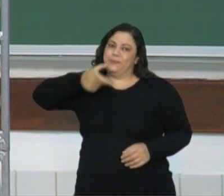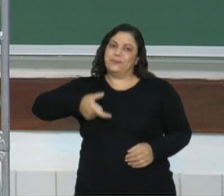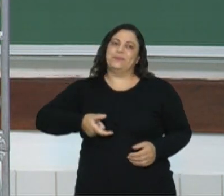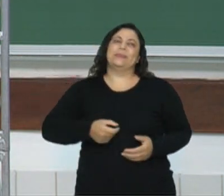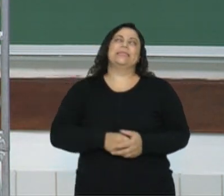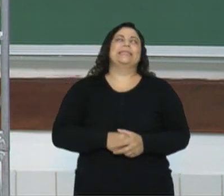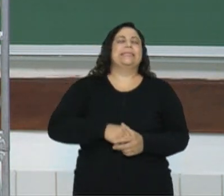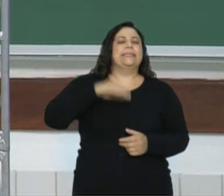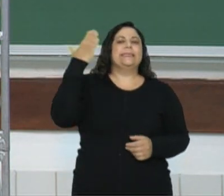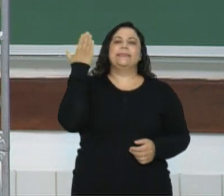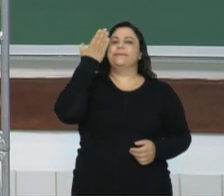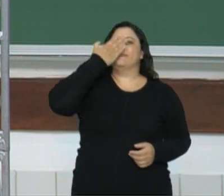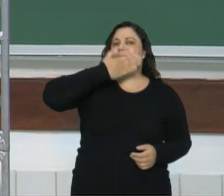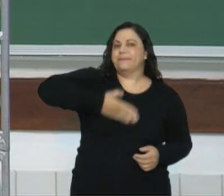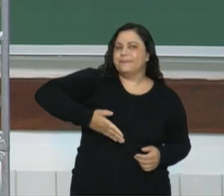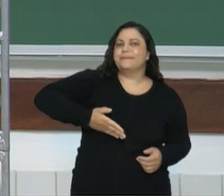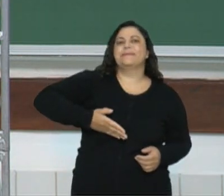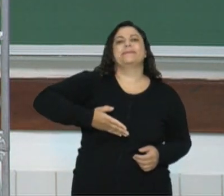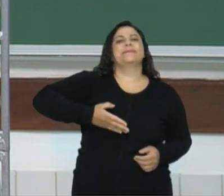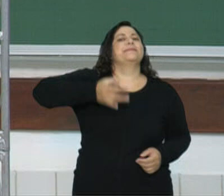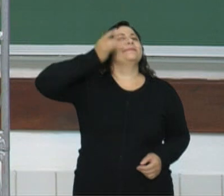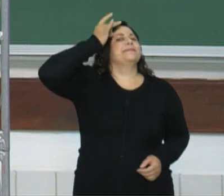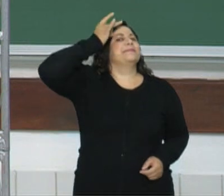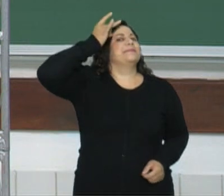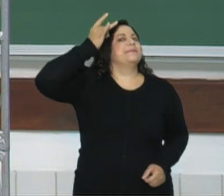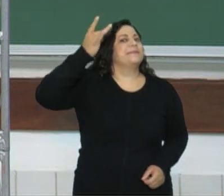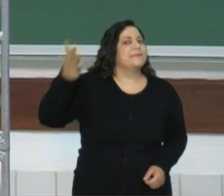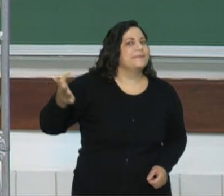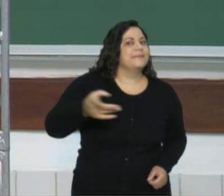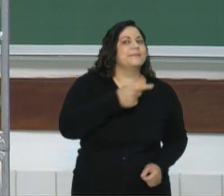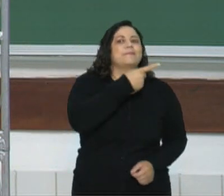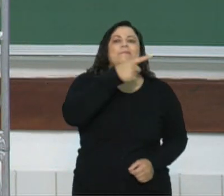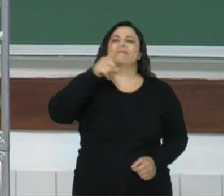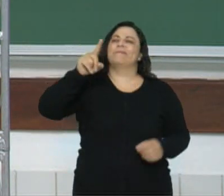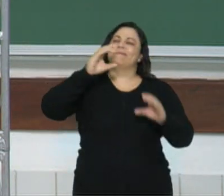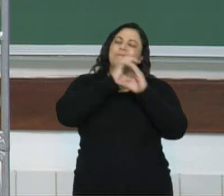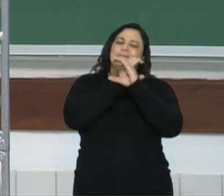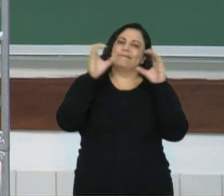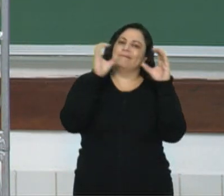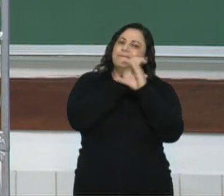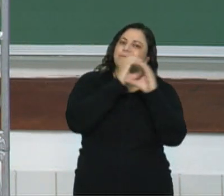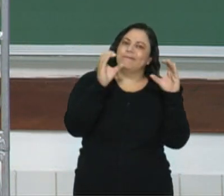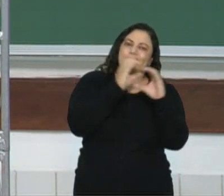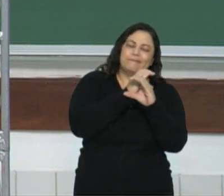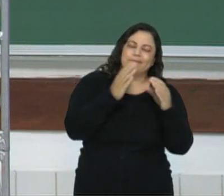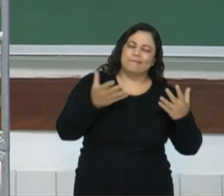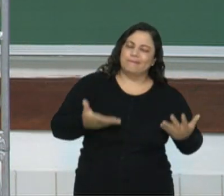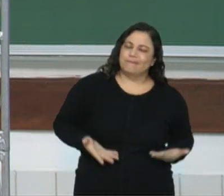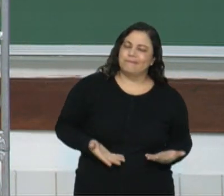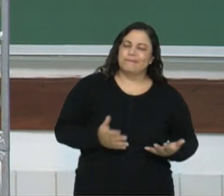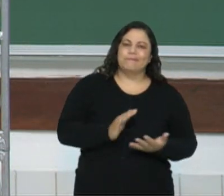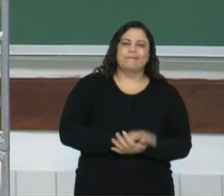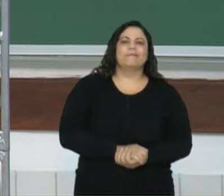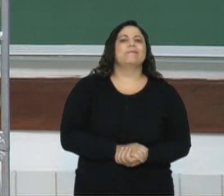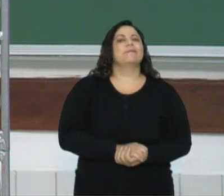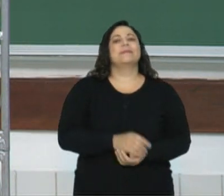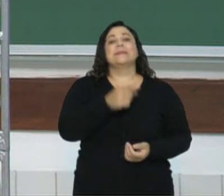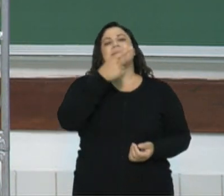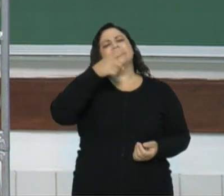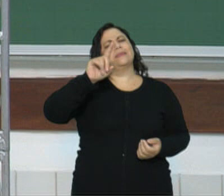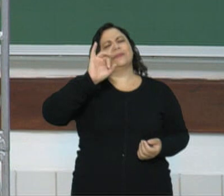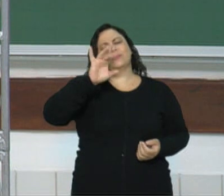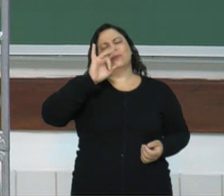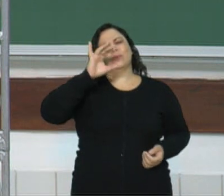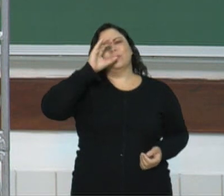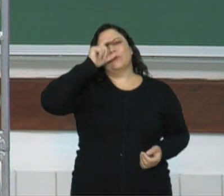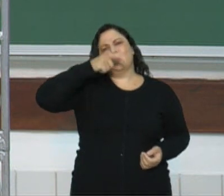conseguiu provar facilmente que não dá para confiar nos sentidos. Aliás, não só o Descartes,